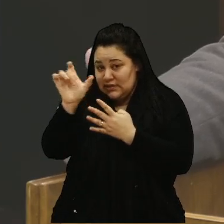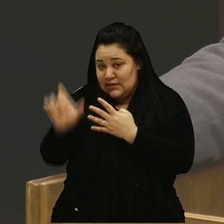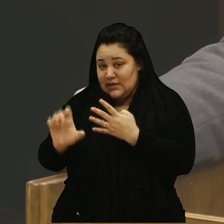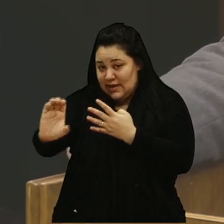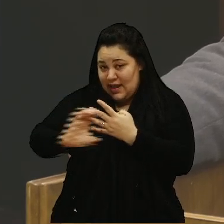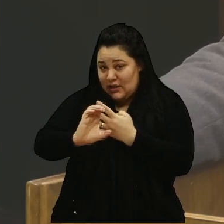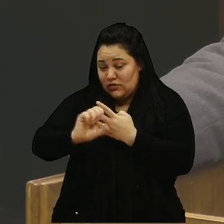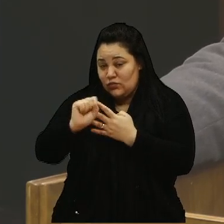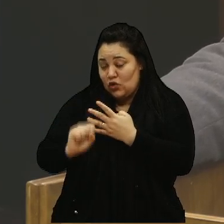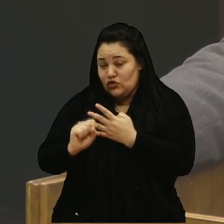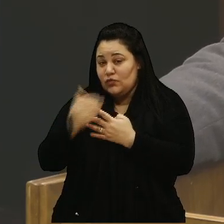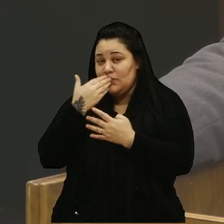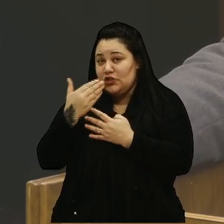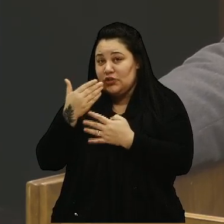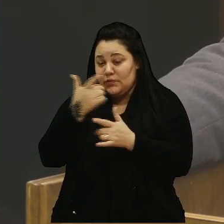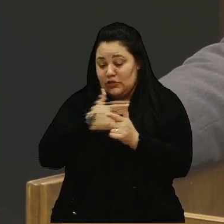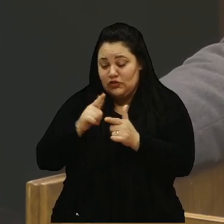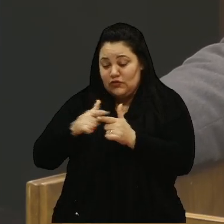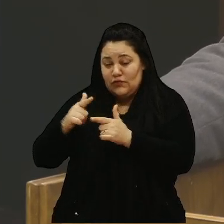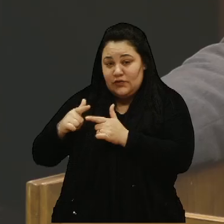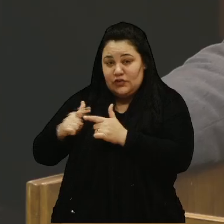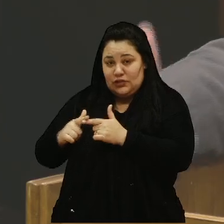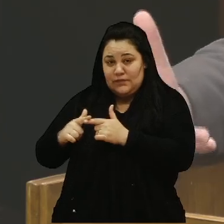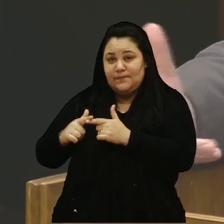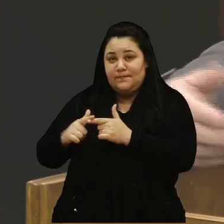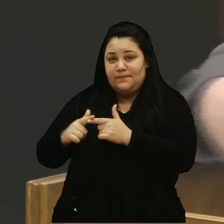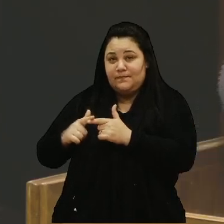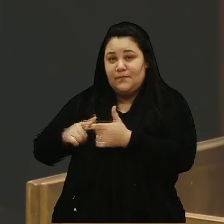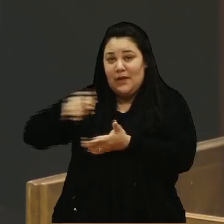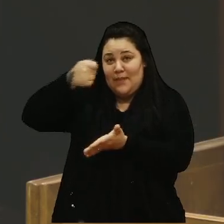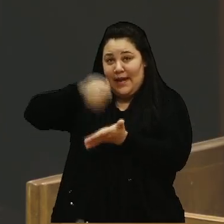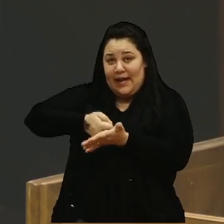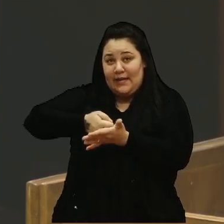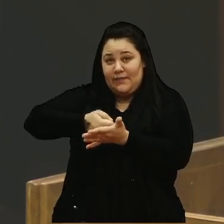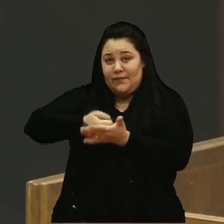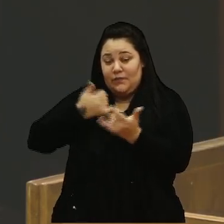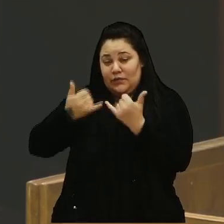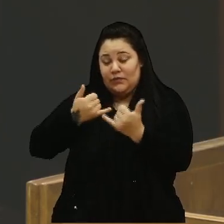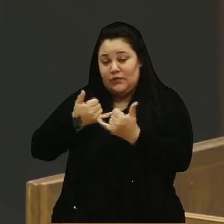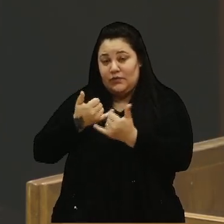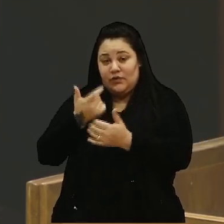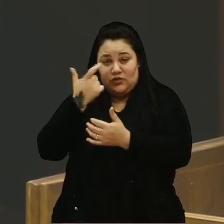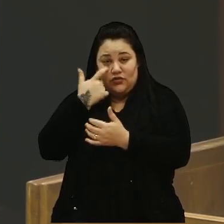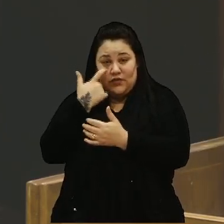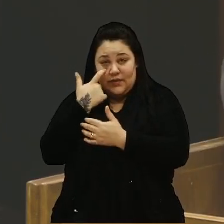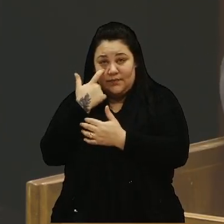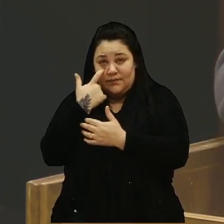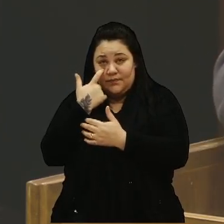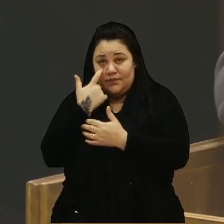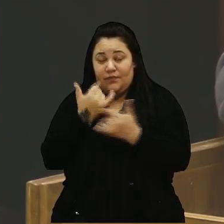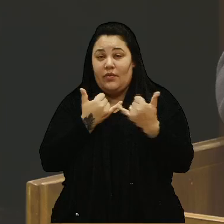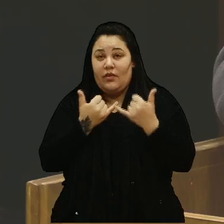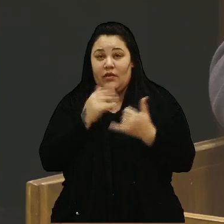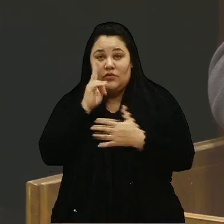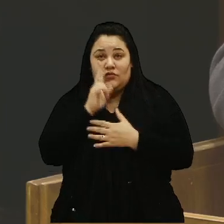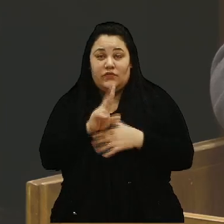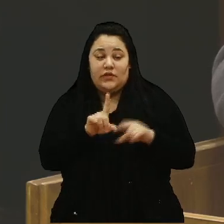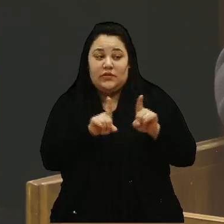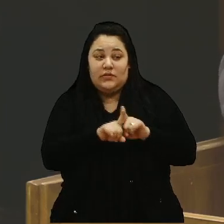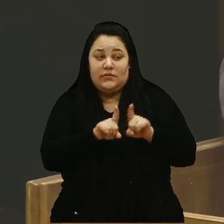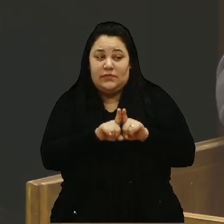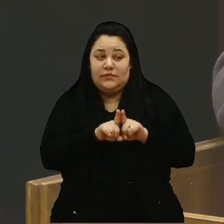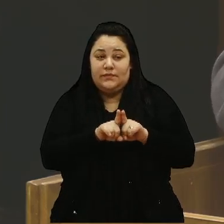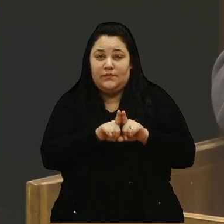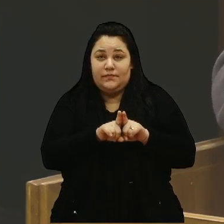a parcela do pagamento da conta em caso de aumento atípico comprovado, que é o caso aqui que nós temos visto, em que pese o fato de haver um anúncio aí de um reajuste